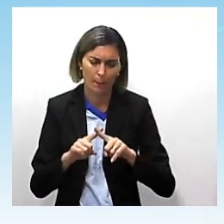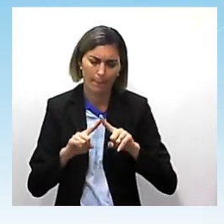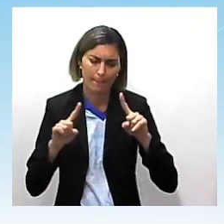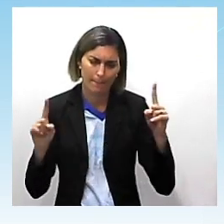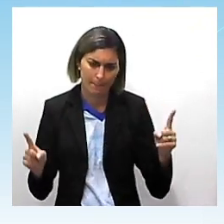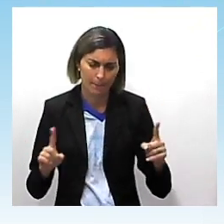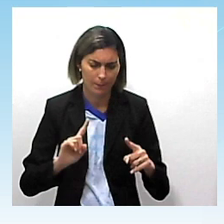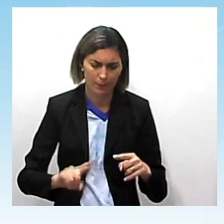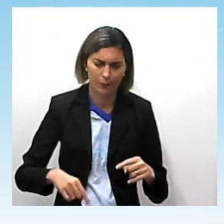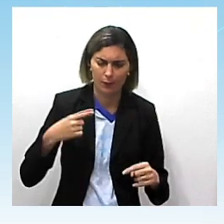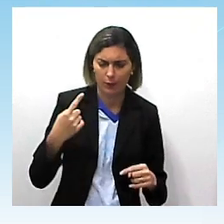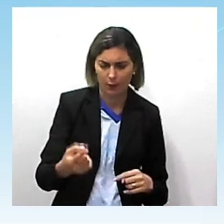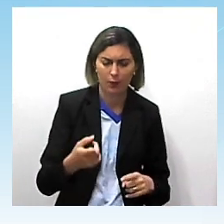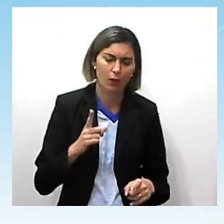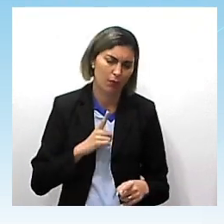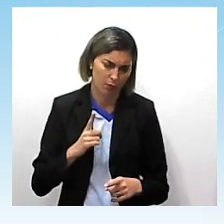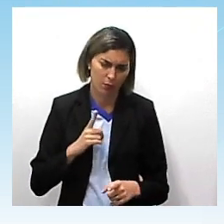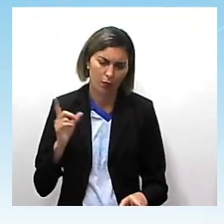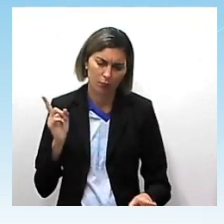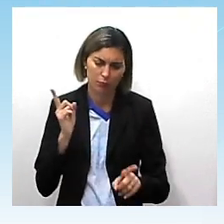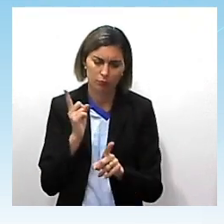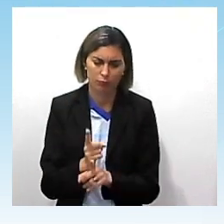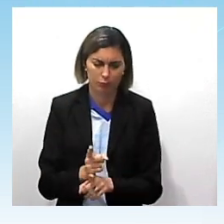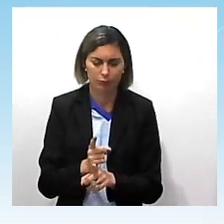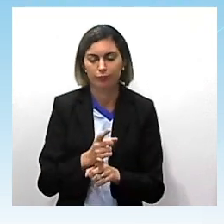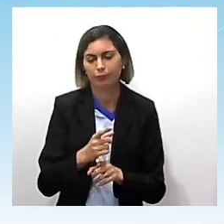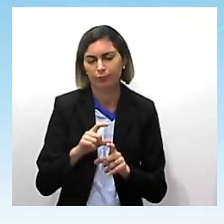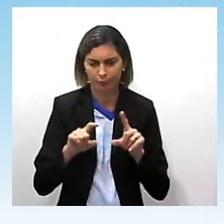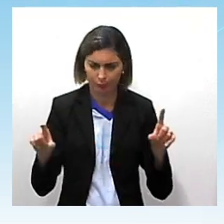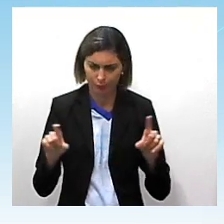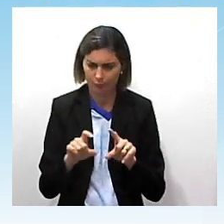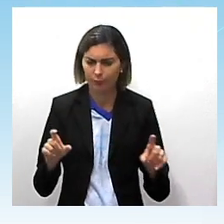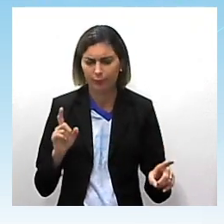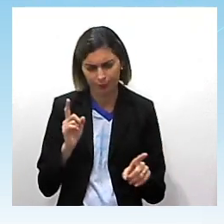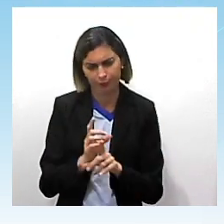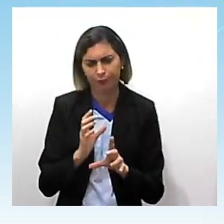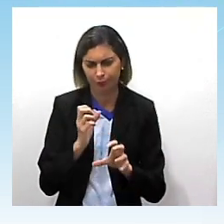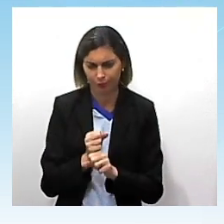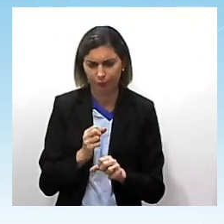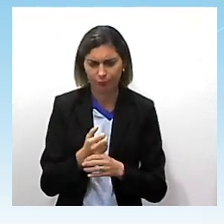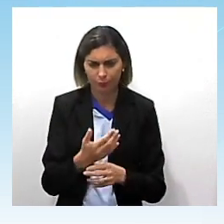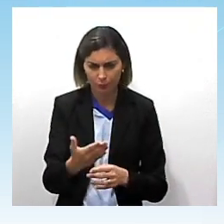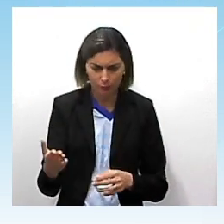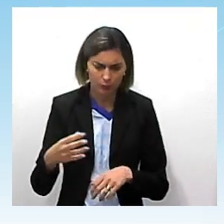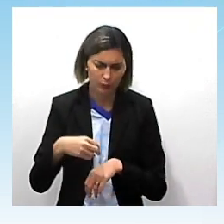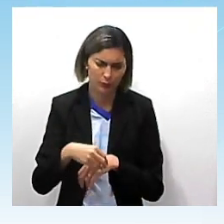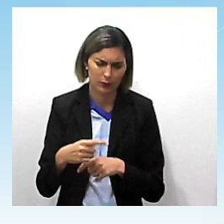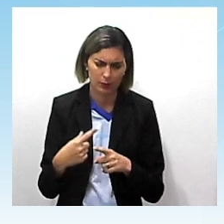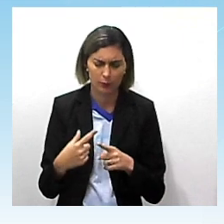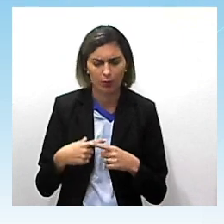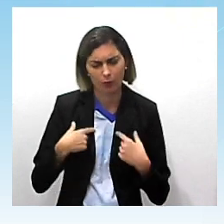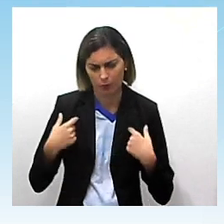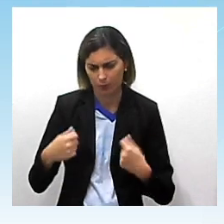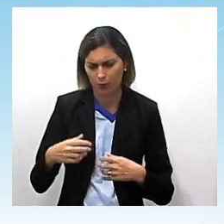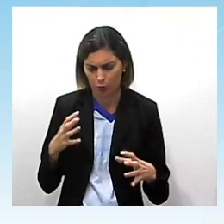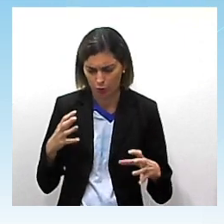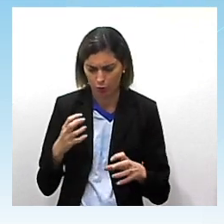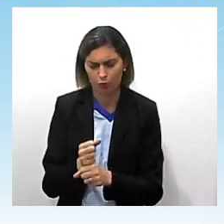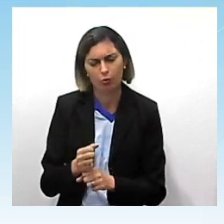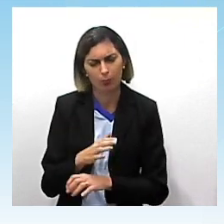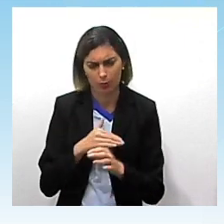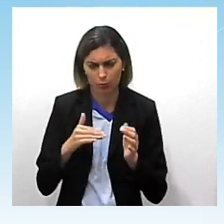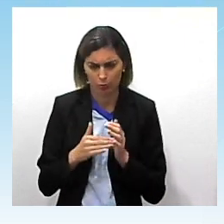Mas, depois disso, você teria que encontrar os termos que eu calculei para vocês aqui, porque eu vou precisar somar